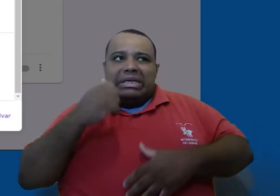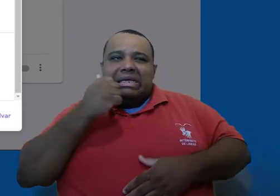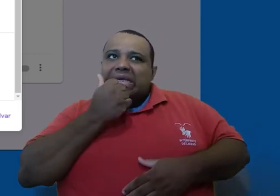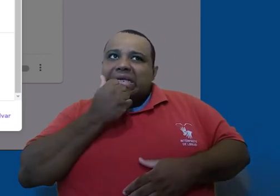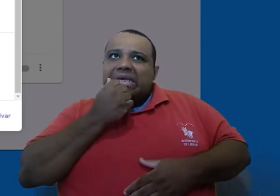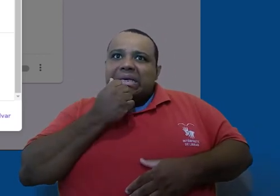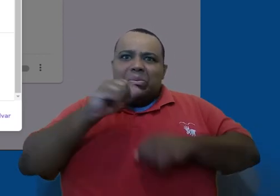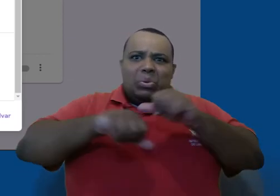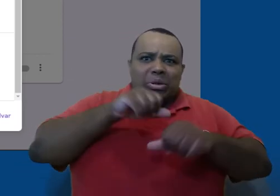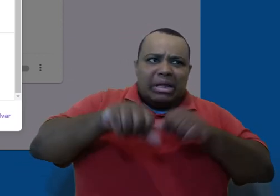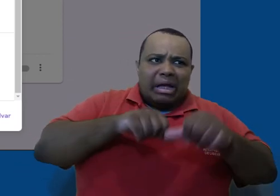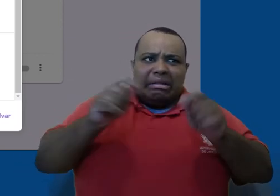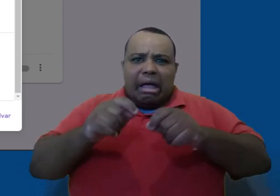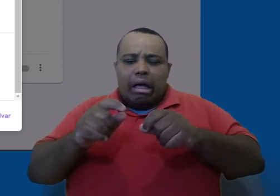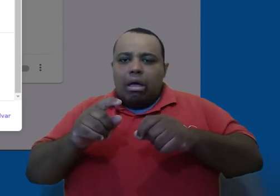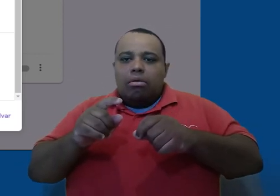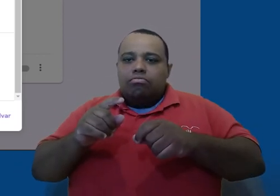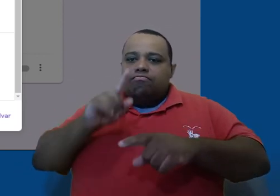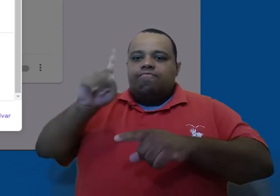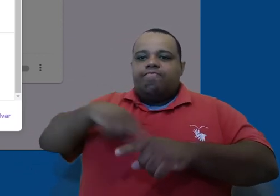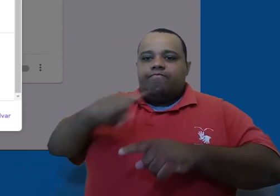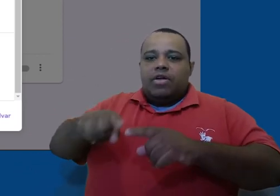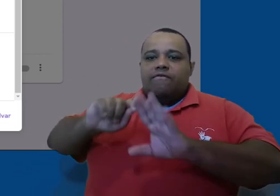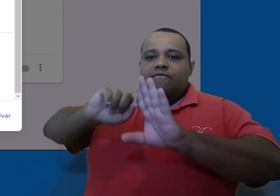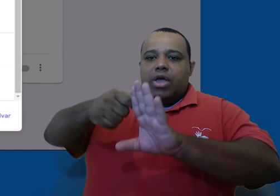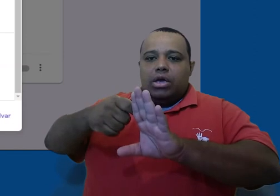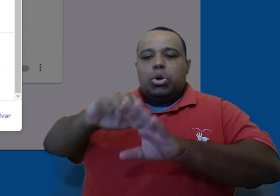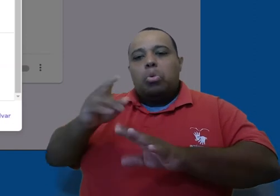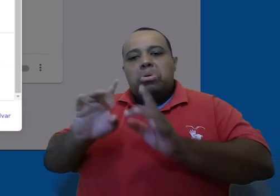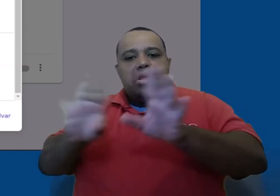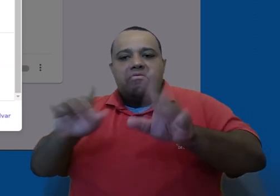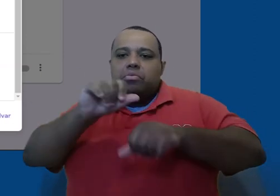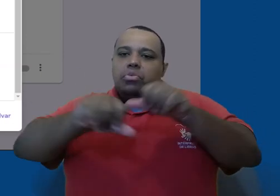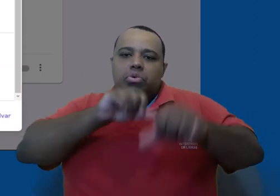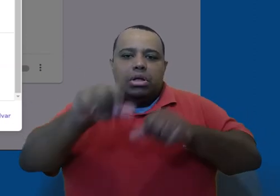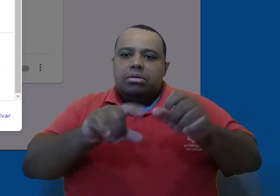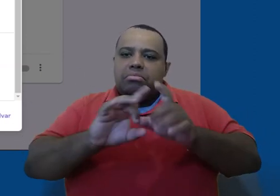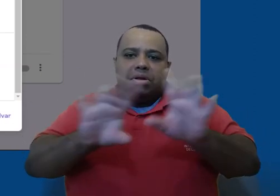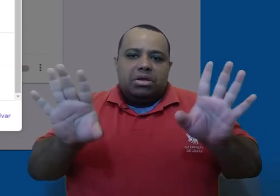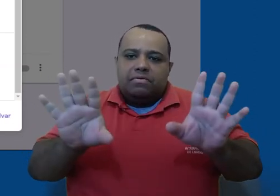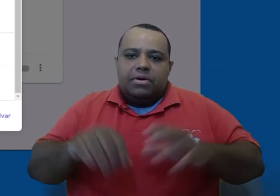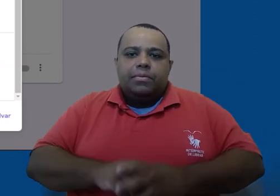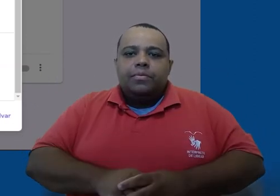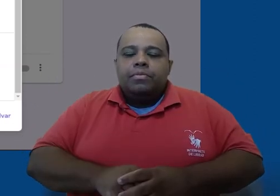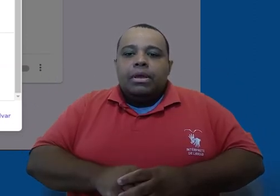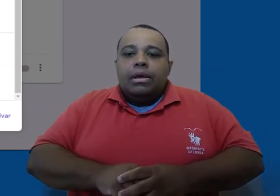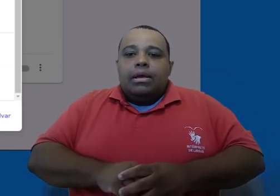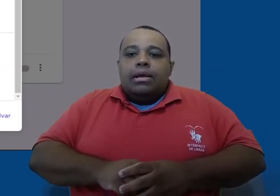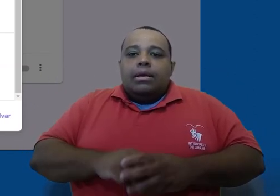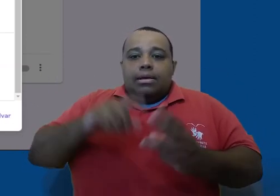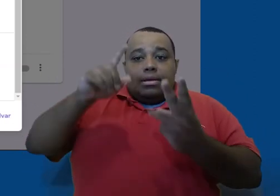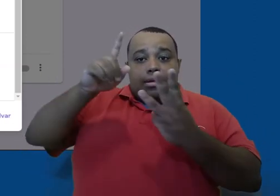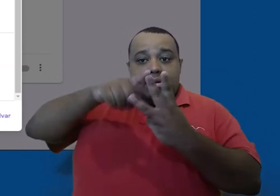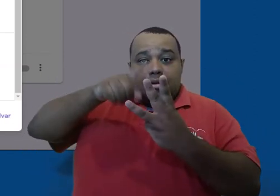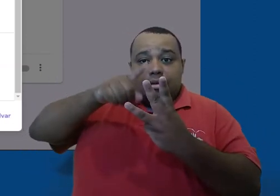pode ser útil ou não dependendo dos tipos de perguntas e testes aplicados e também podemos definir se eles poderão ver gráficos de sumário e